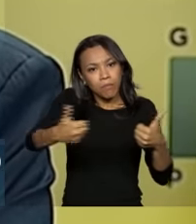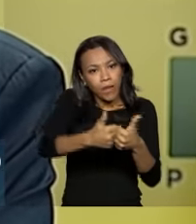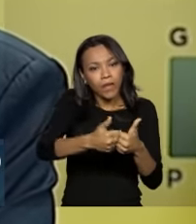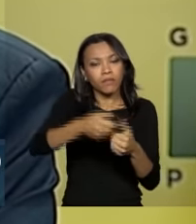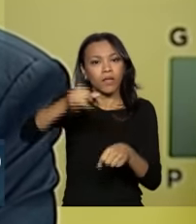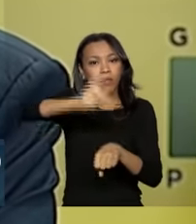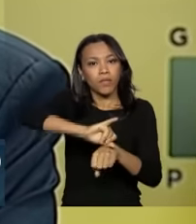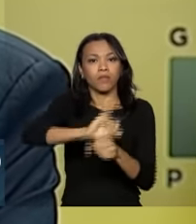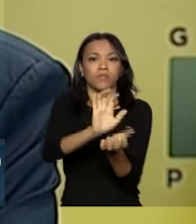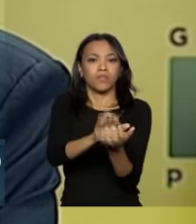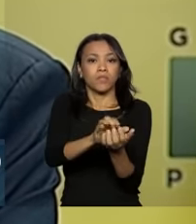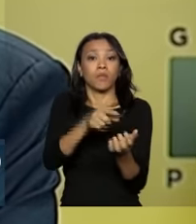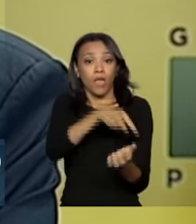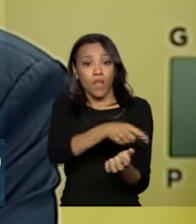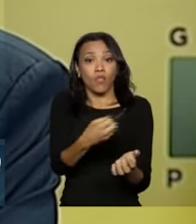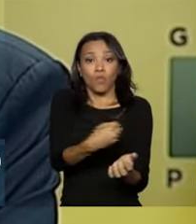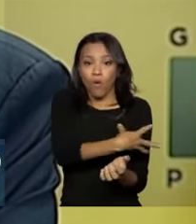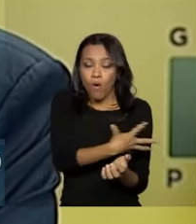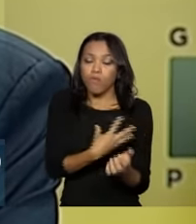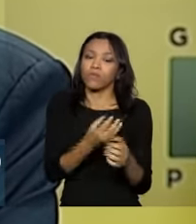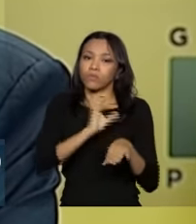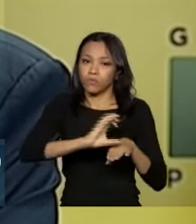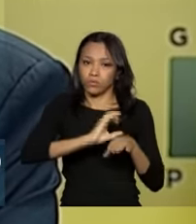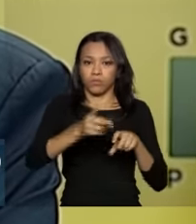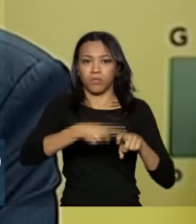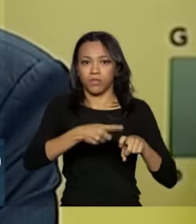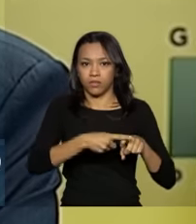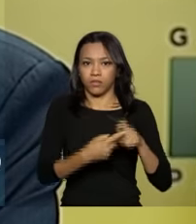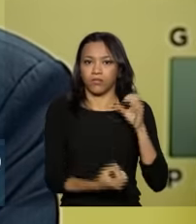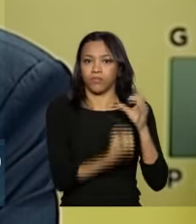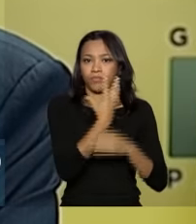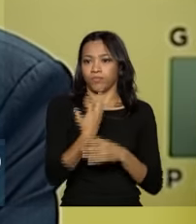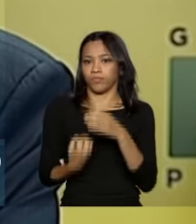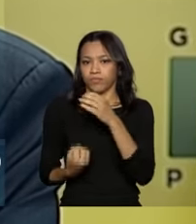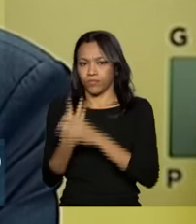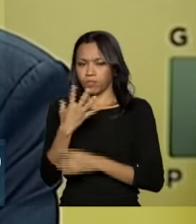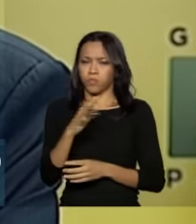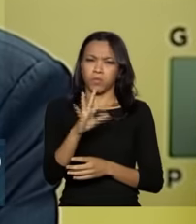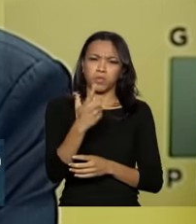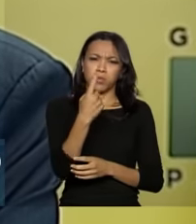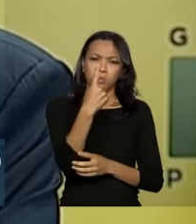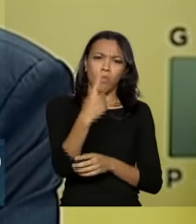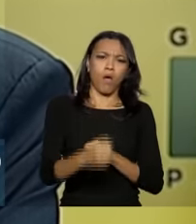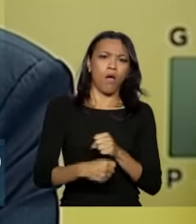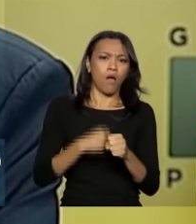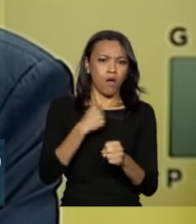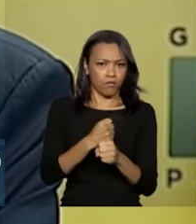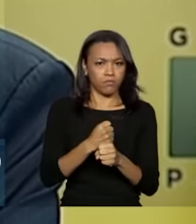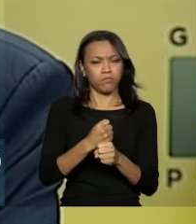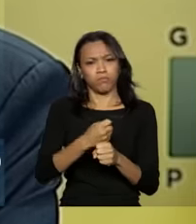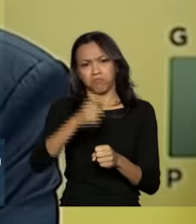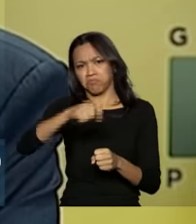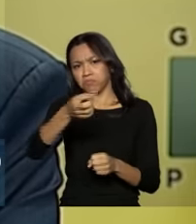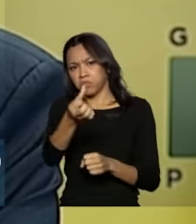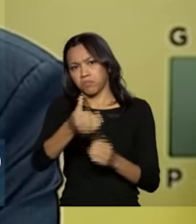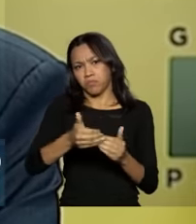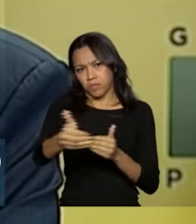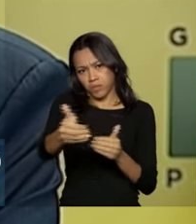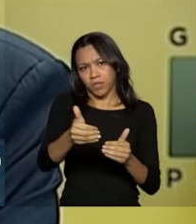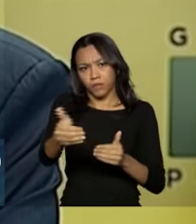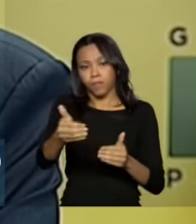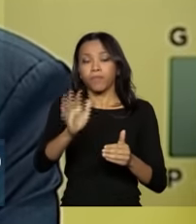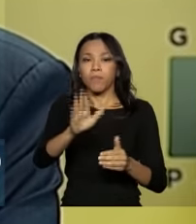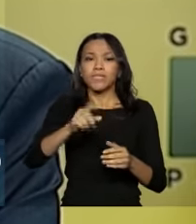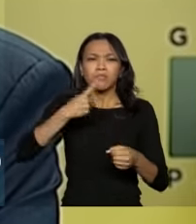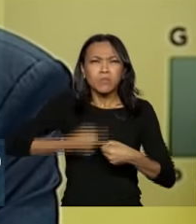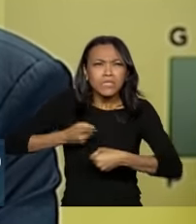são cidades que receberam novos cursos de medicina que estarão funcionando dentro de um ano e pouco. Mas no interior do país, nós